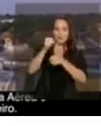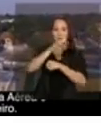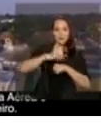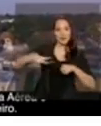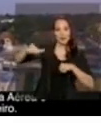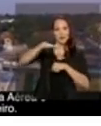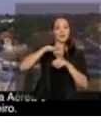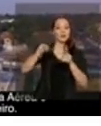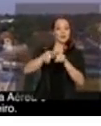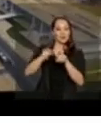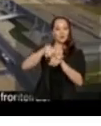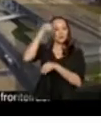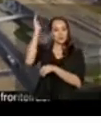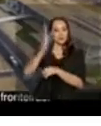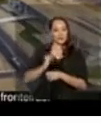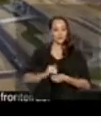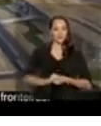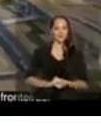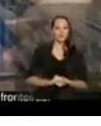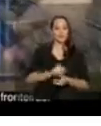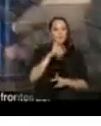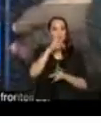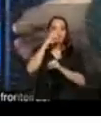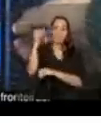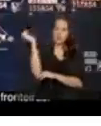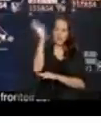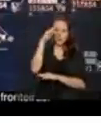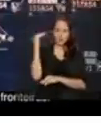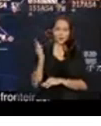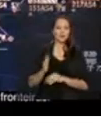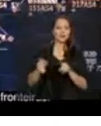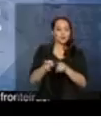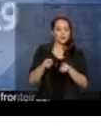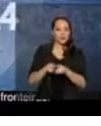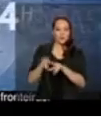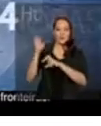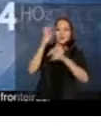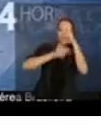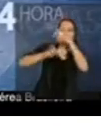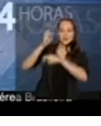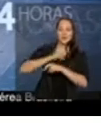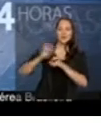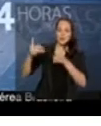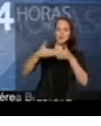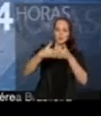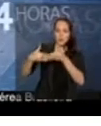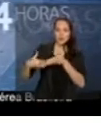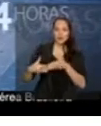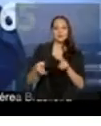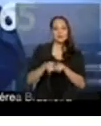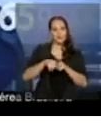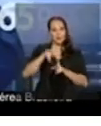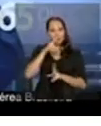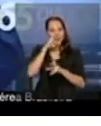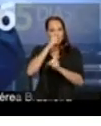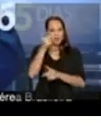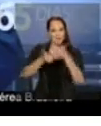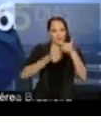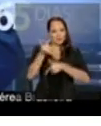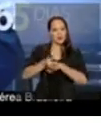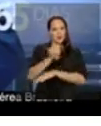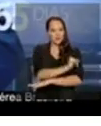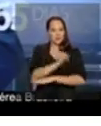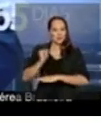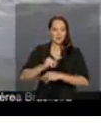de Tráfego Aéreo Brasileiro, fortalece o Brasil e a vigilância de suas fronteiras, e fortalece a missão institucional